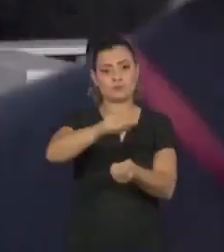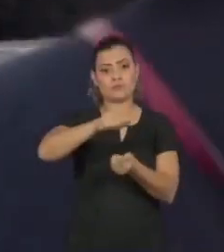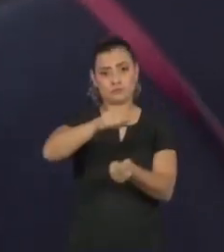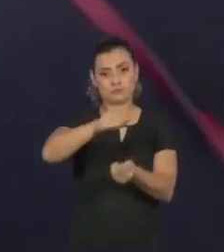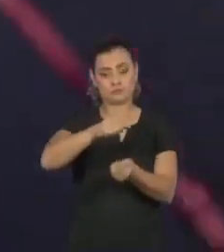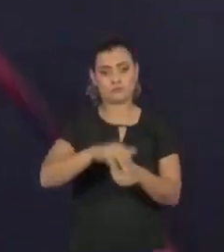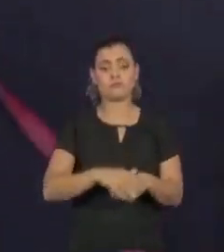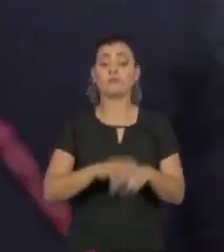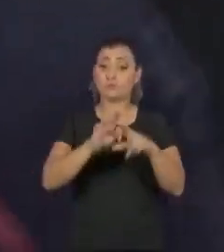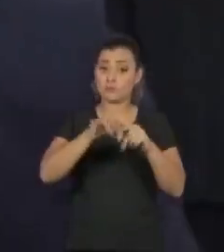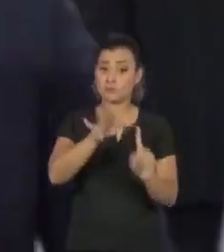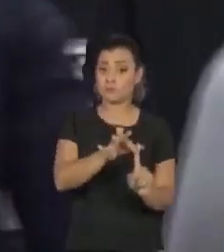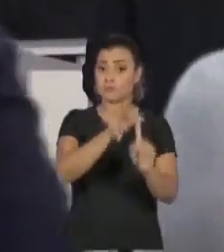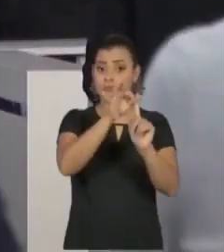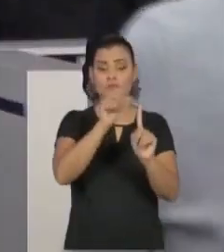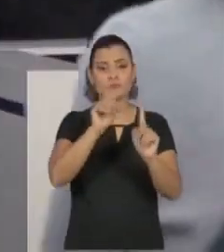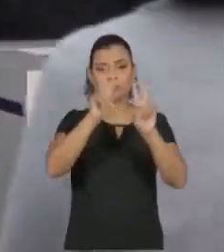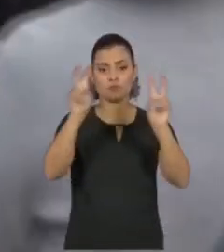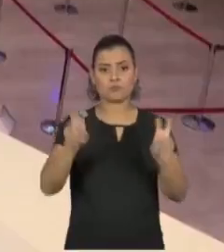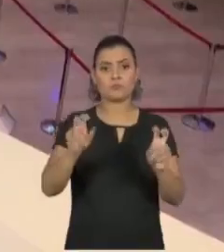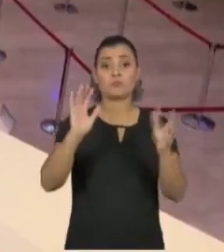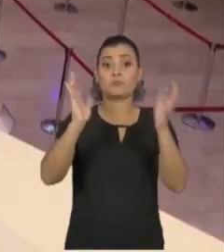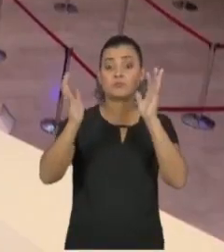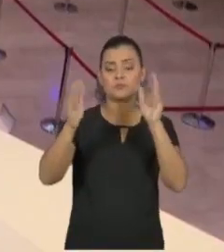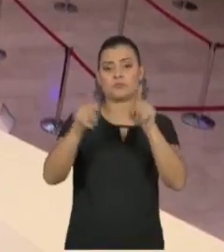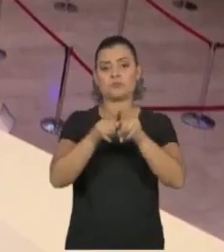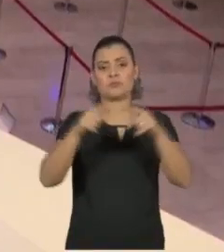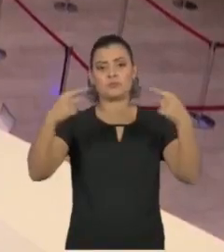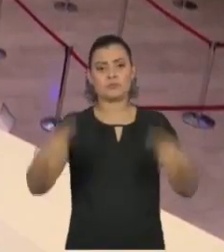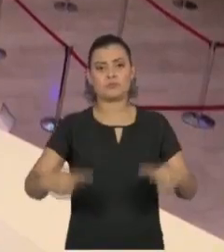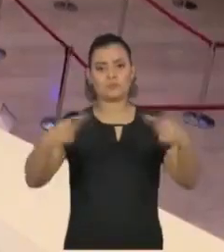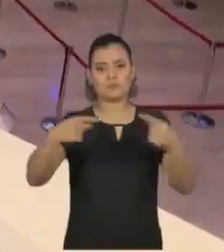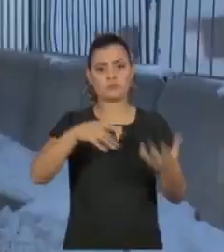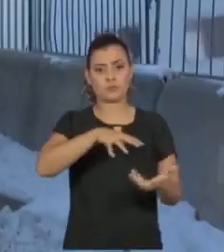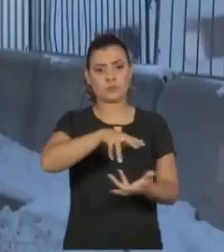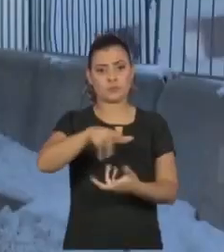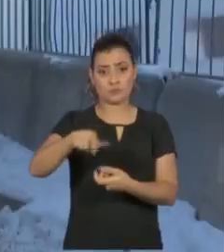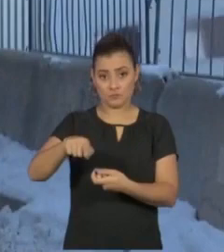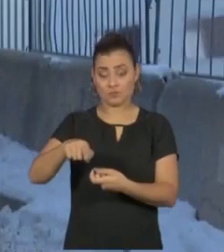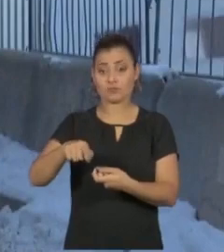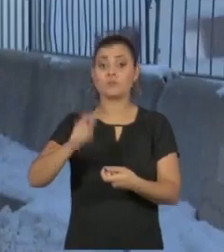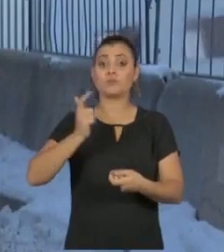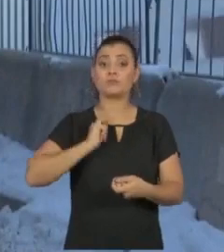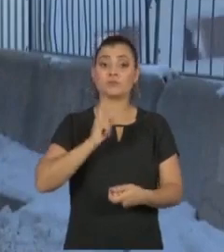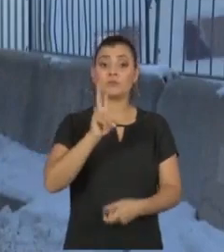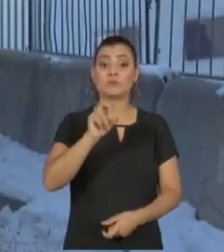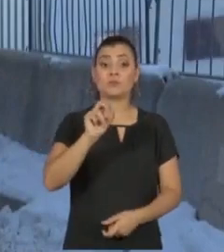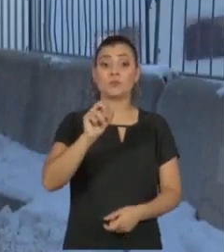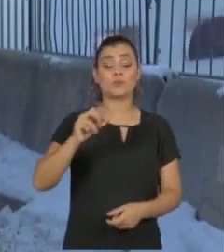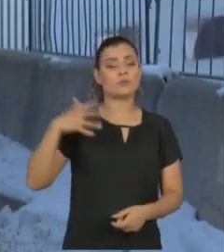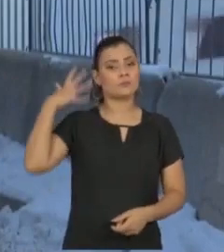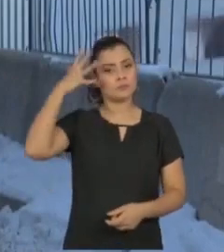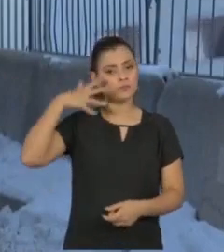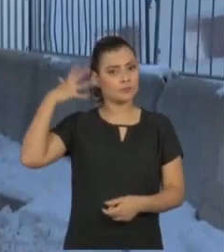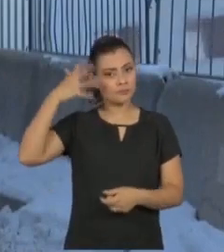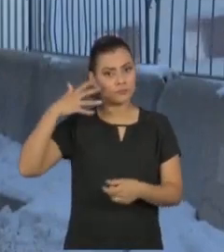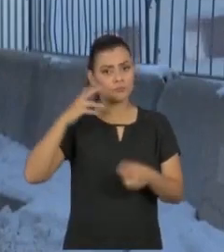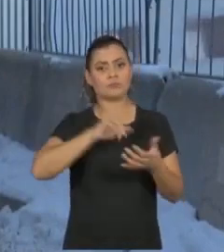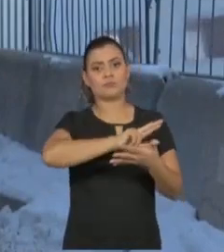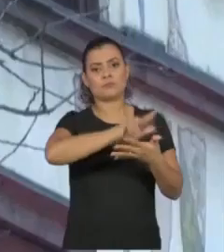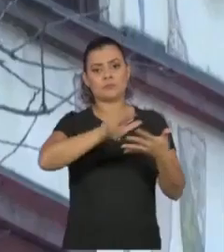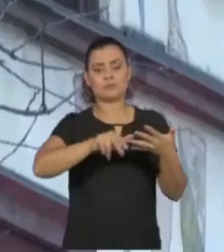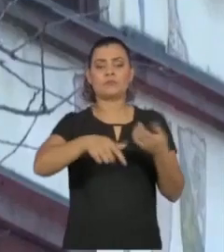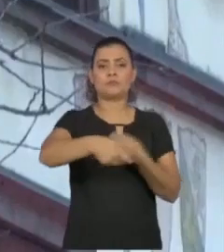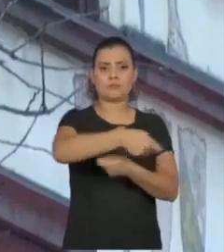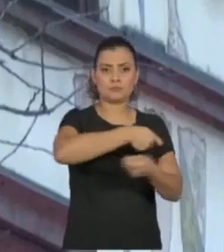sustentabilidade, priorizando o debate sobre o clima e os desafios do planeta. Serão mais de 50 sessões dedicadas à